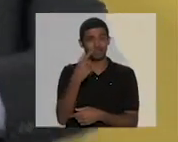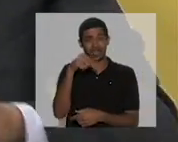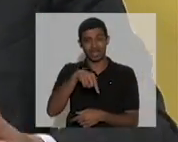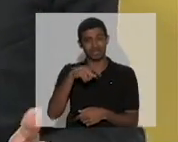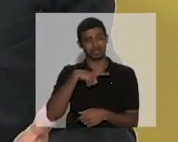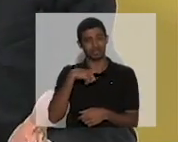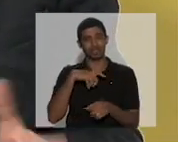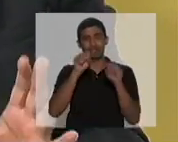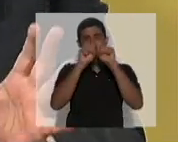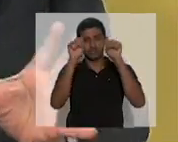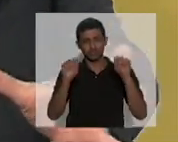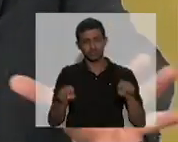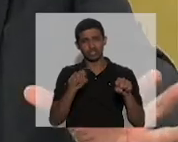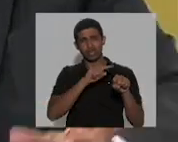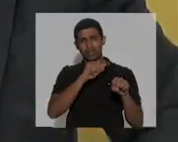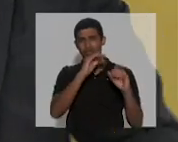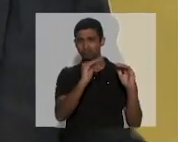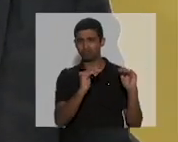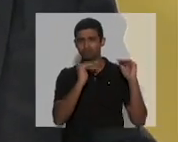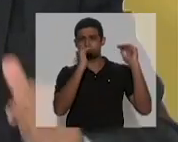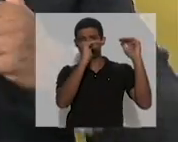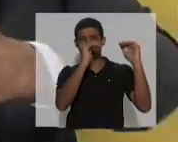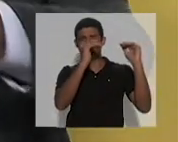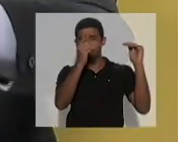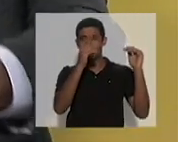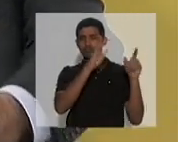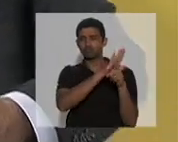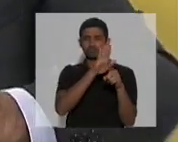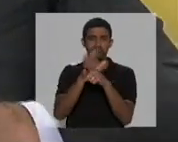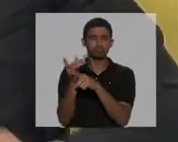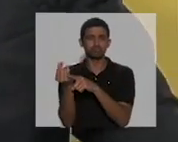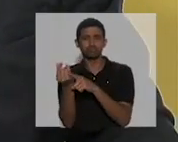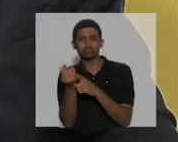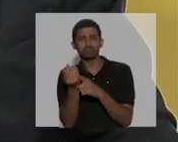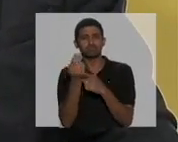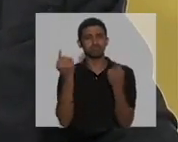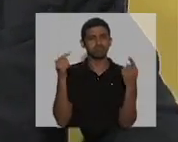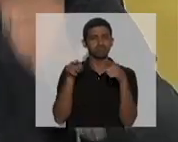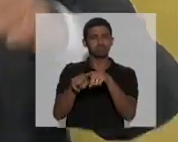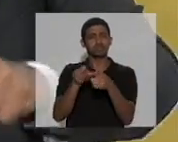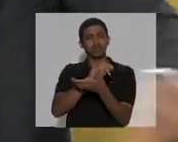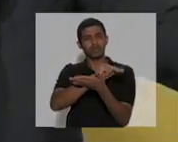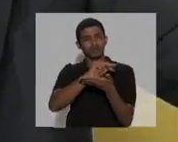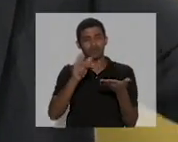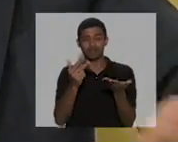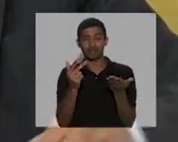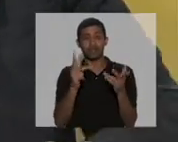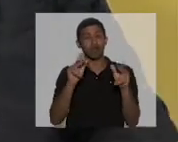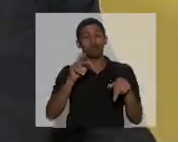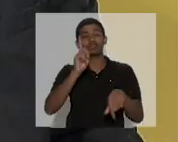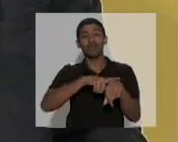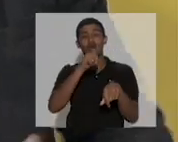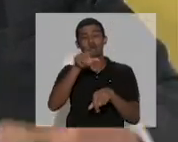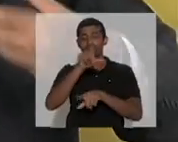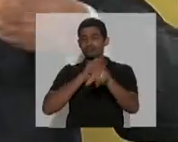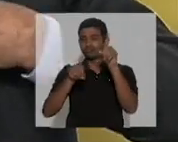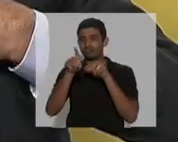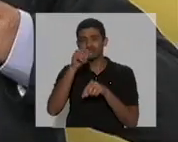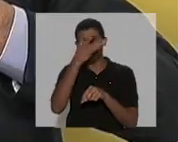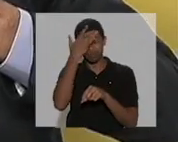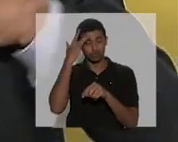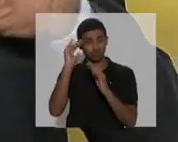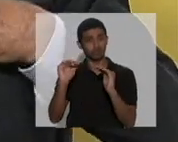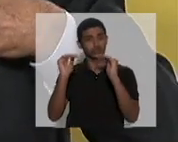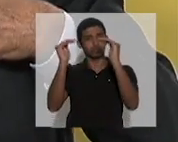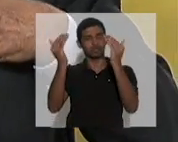está no poder, que patrocina as orgias. inclusive na hora da escolha. Porque eu